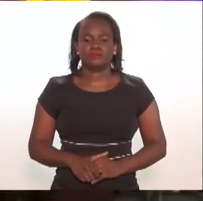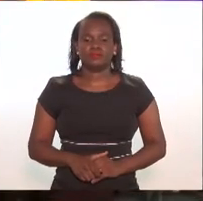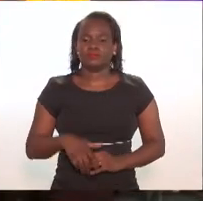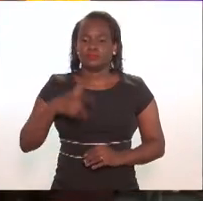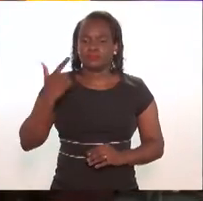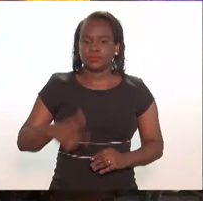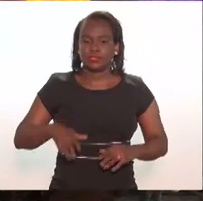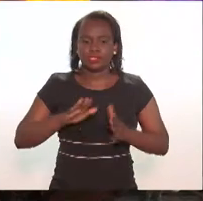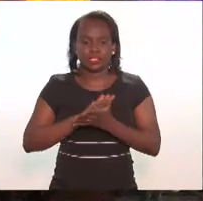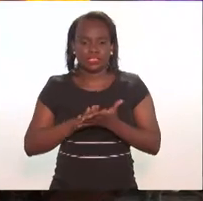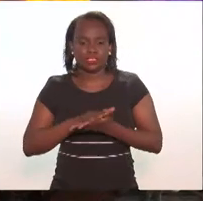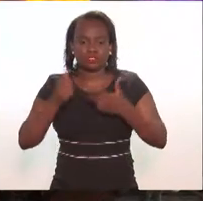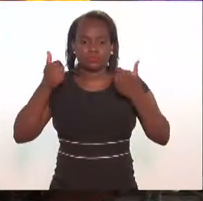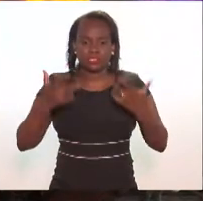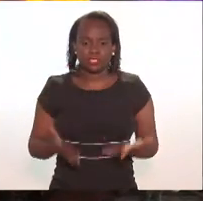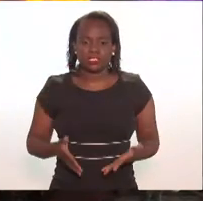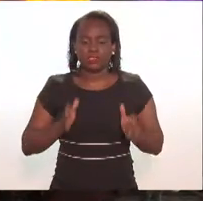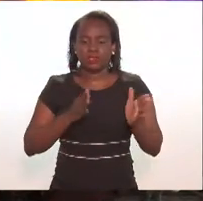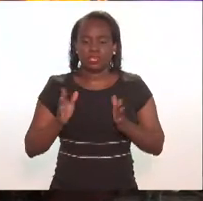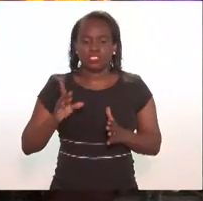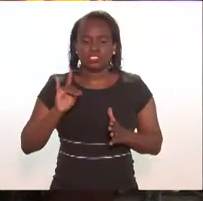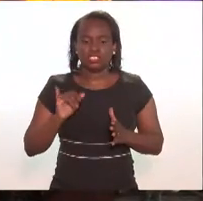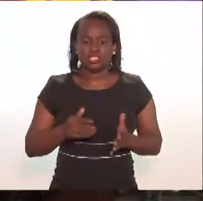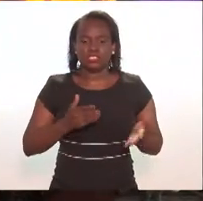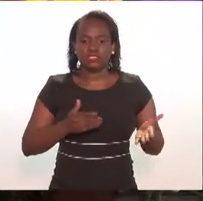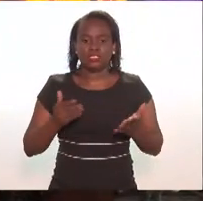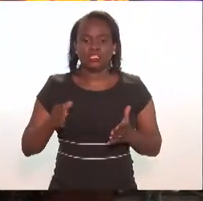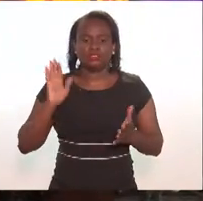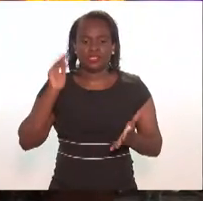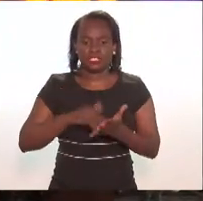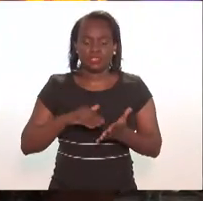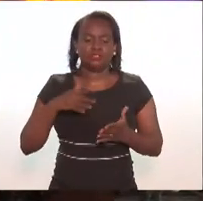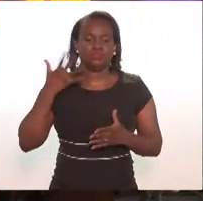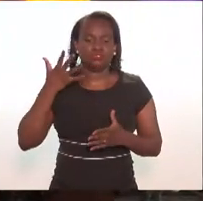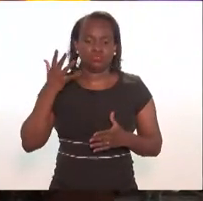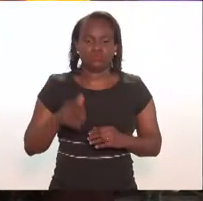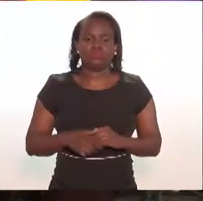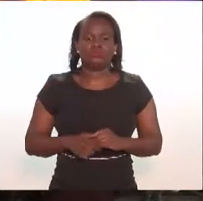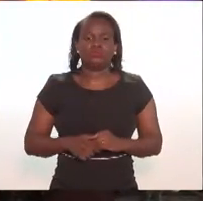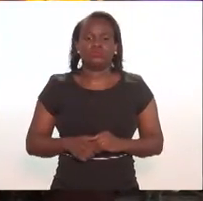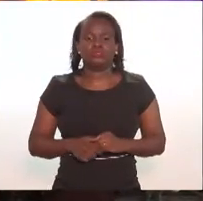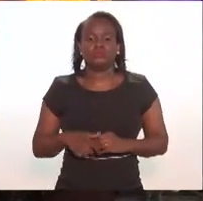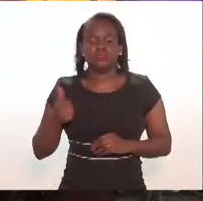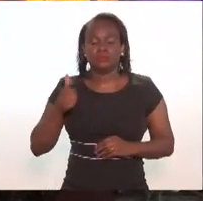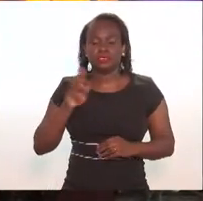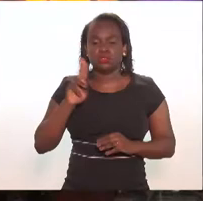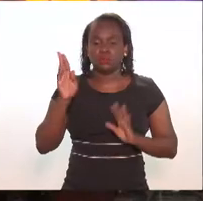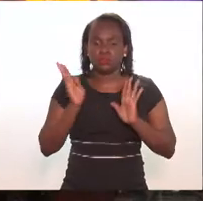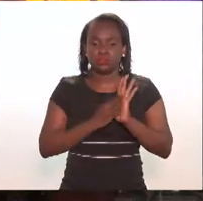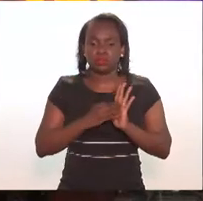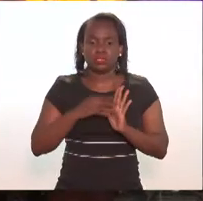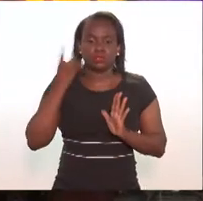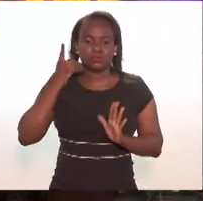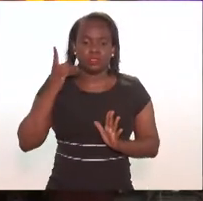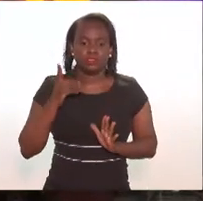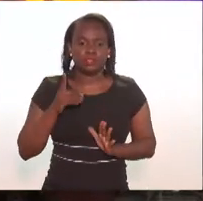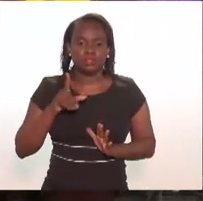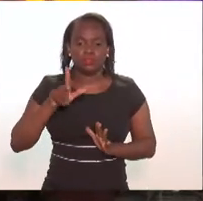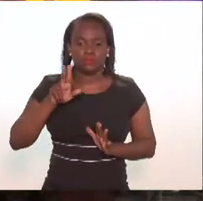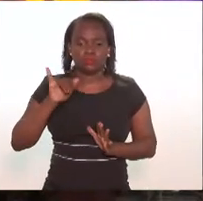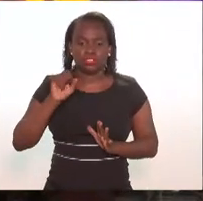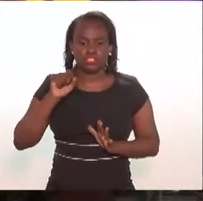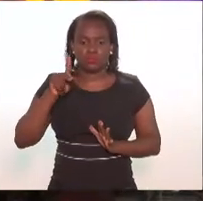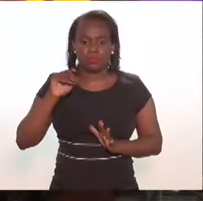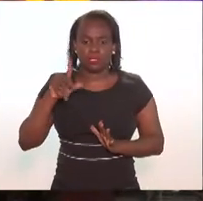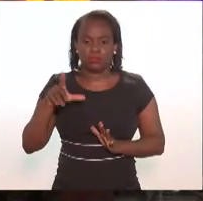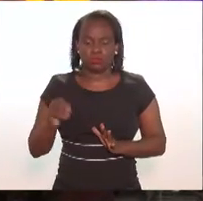Nada mais havendo a tratar na ordem do dia, passa-se ao expediente final. Primeiro orador inscrito é o nobre deputado Luiz